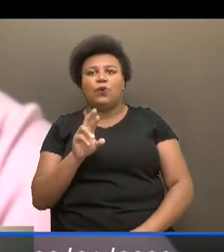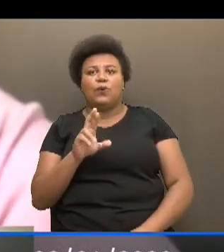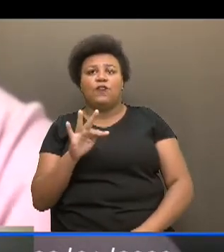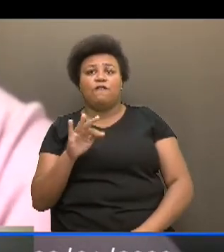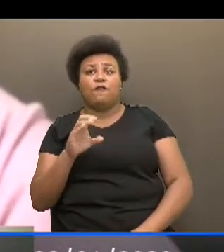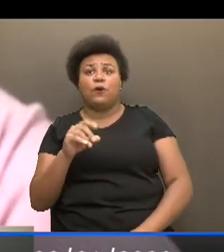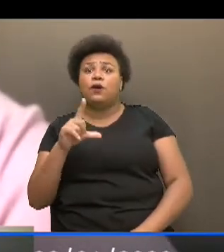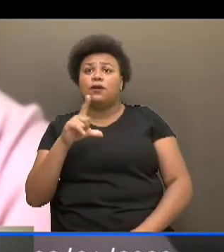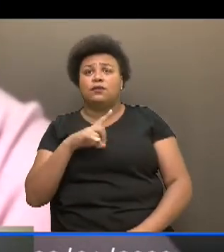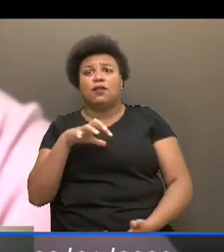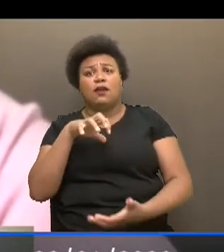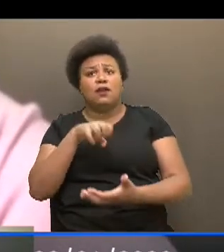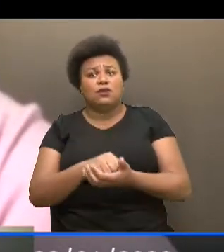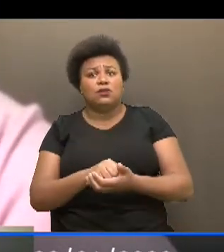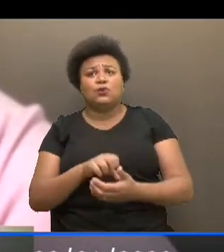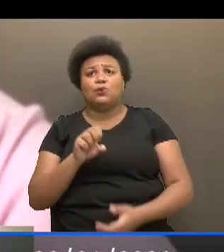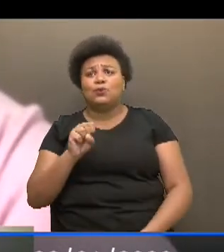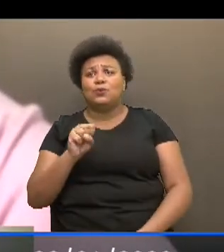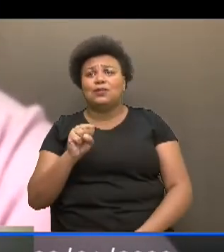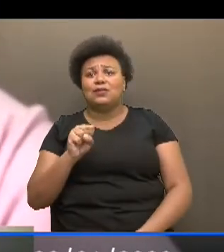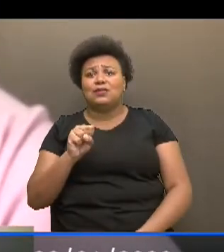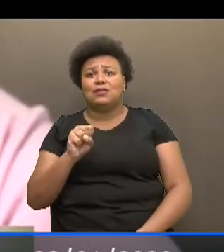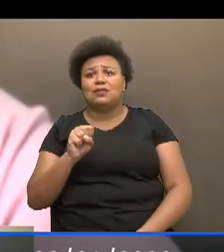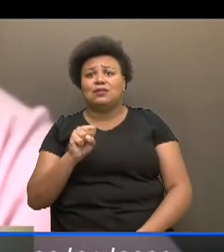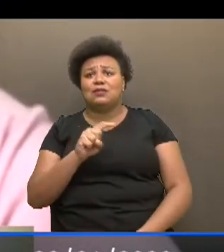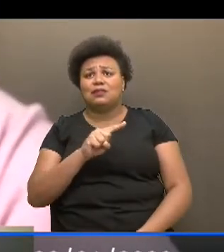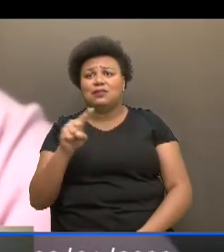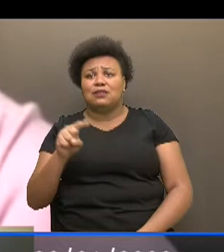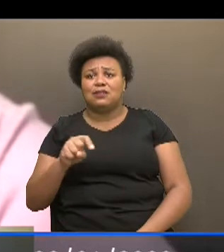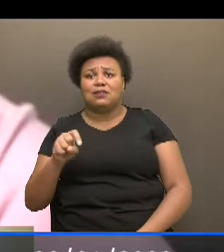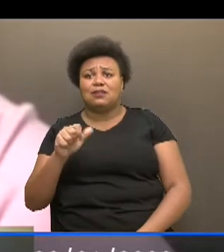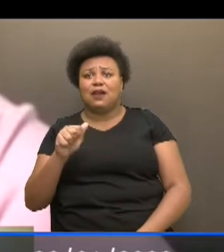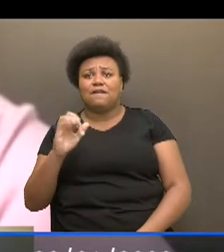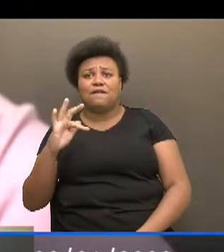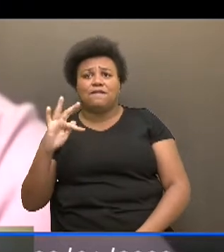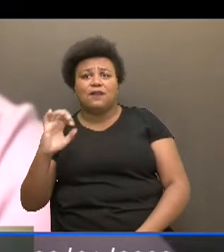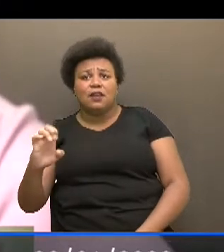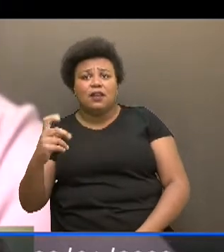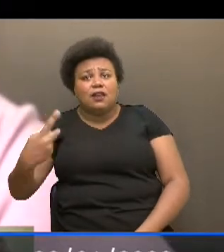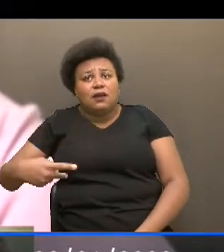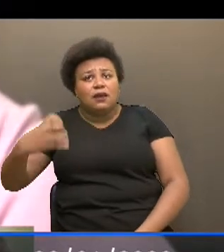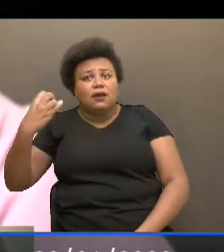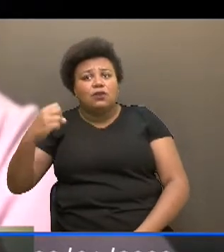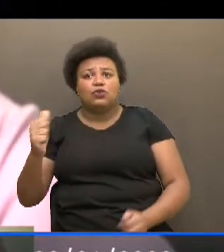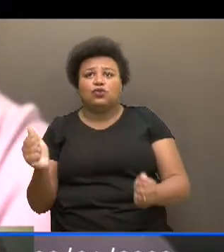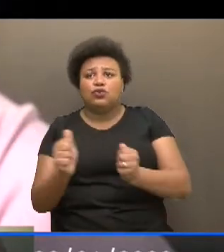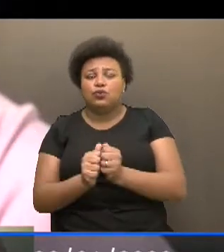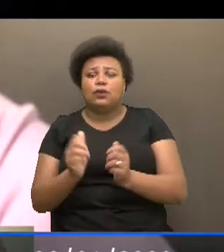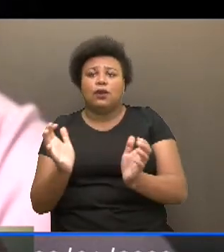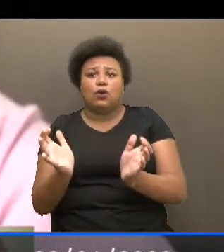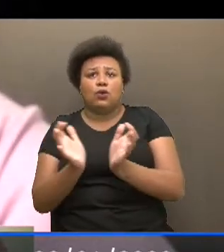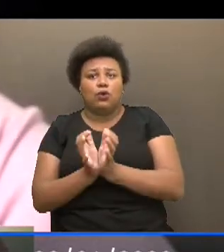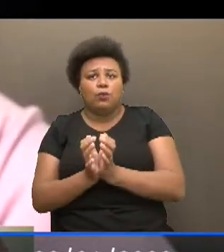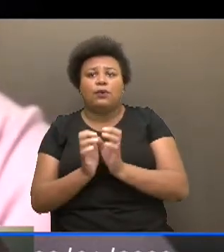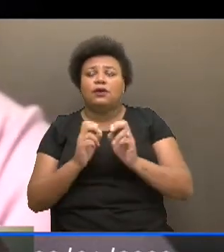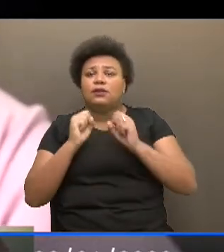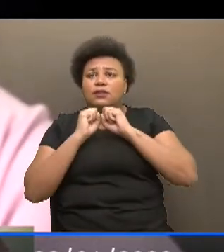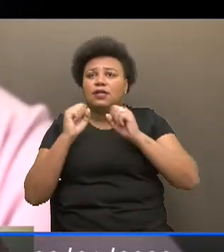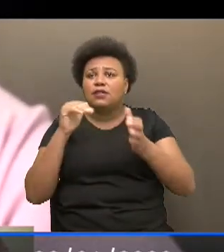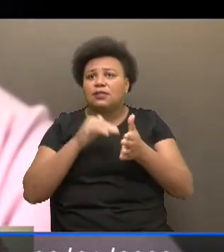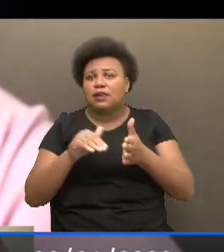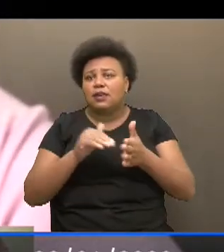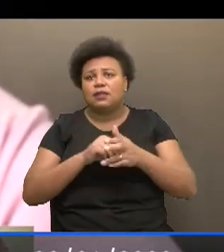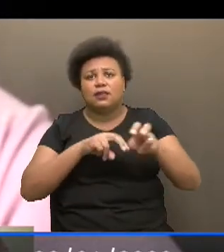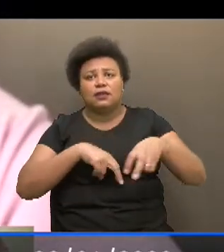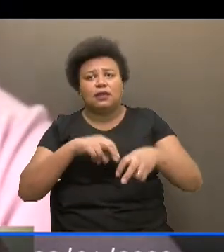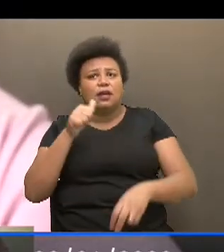registrados no nosso SUSAF, no DIPOA. Aqui comentar que nós estamos, junto comigo, minha equipe da Secretaria da Agricultura, a